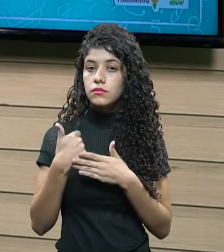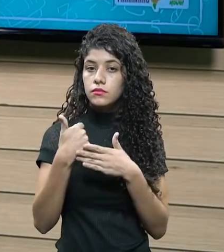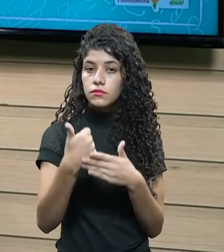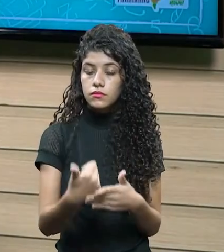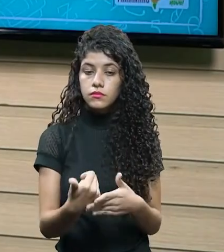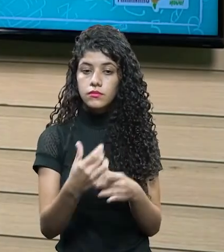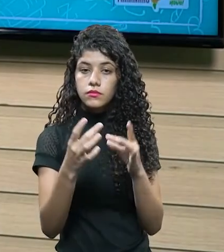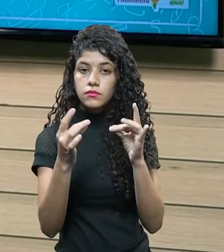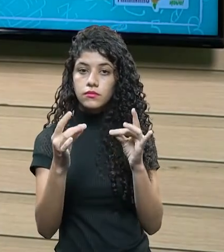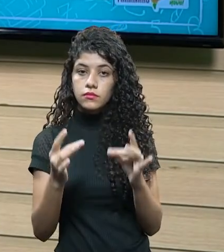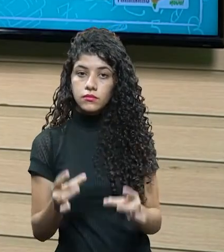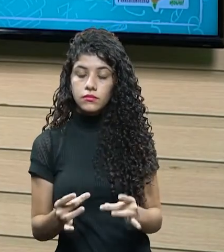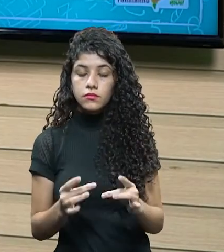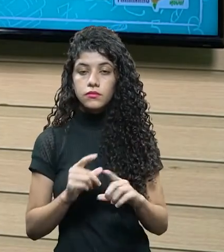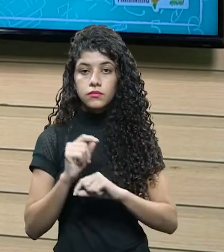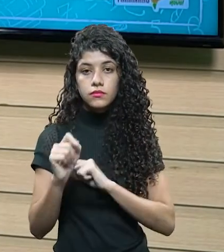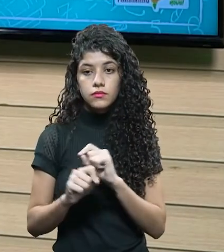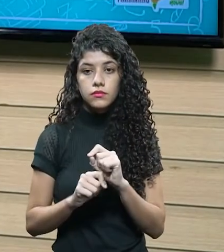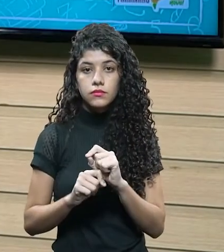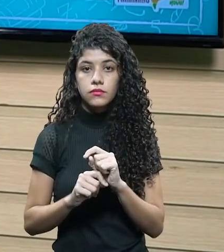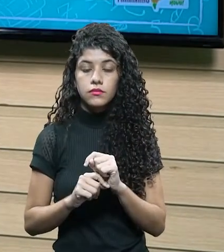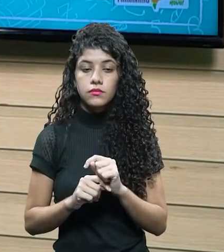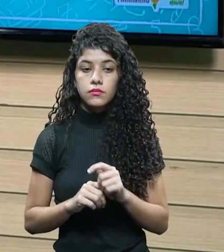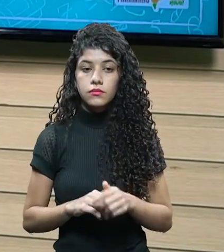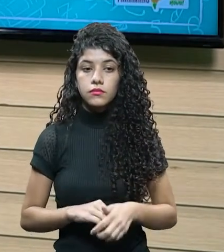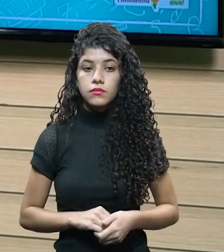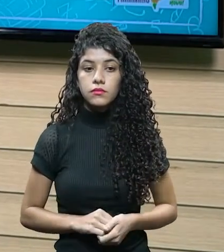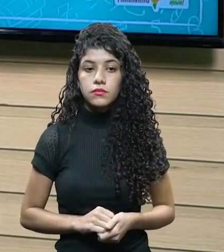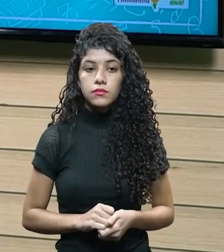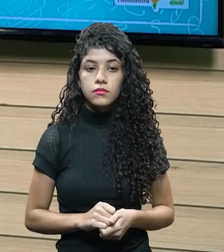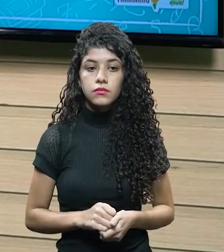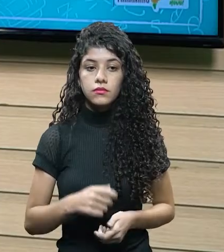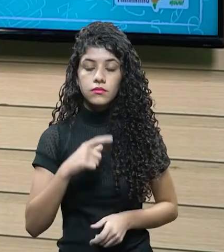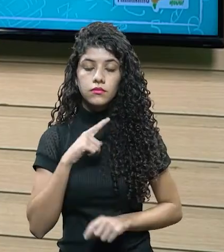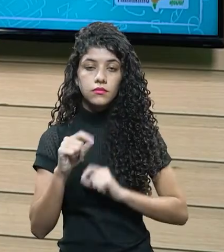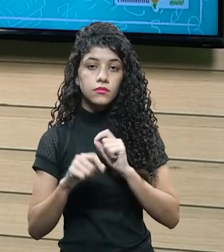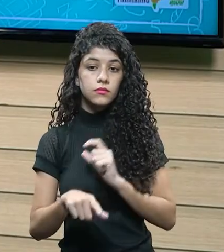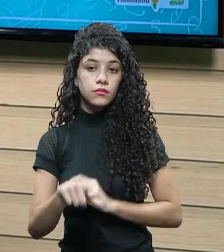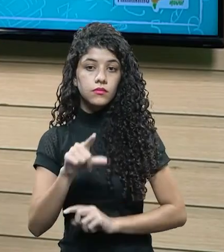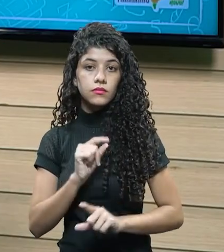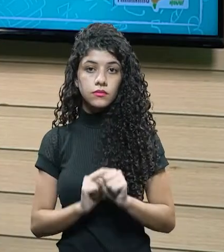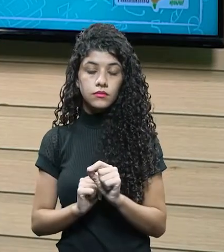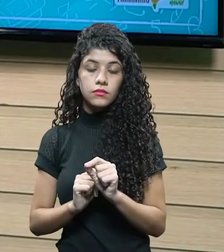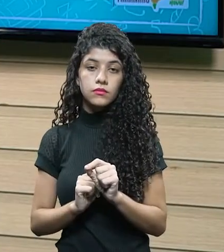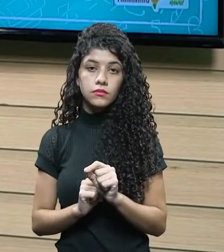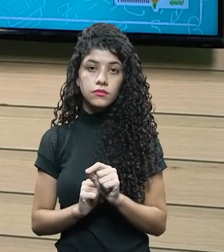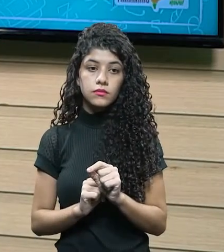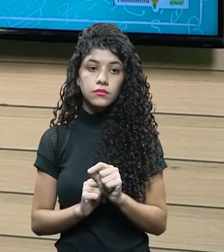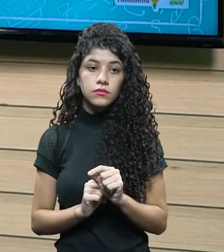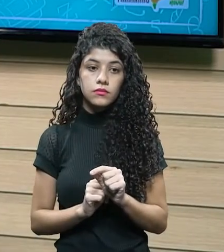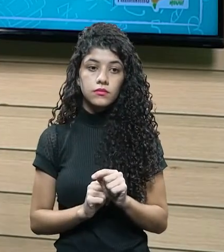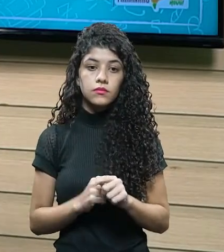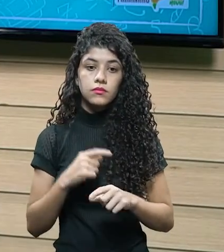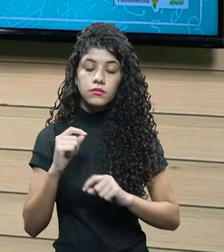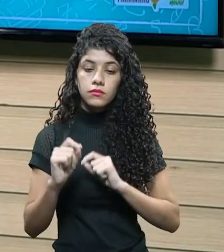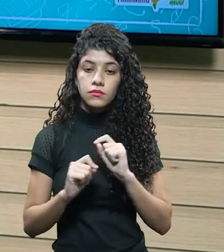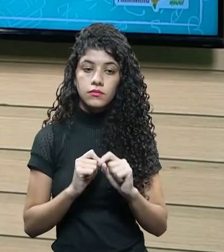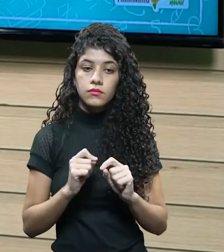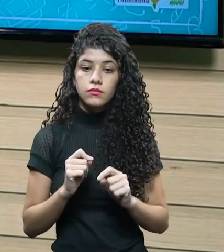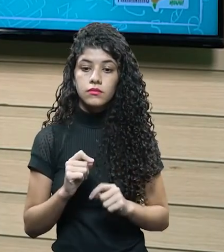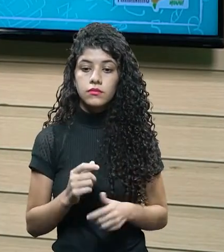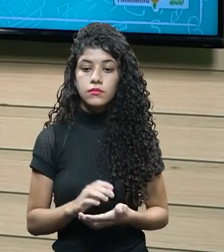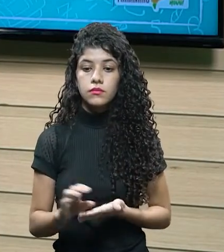para auxiliar detalhadamente o cálculo desses custos e despesas para tomar chamadas de decisões, principalmente em busca